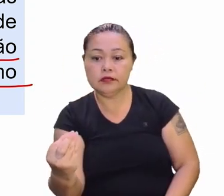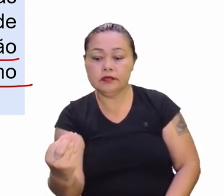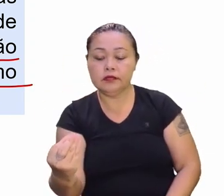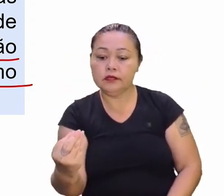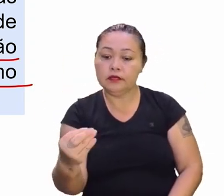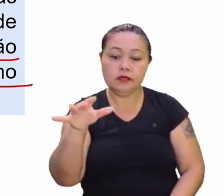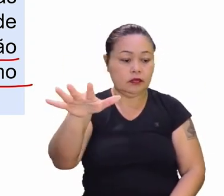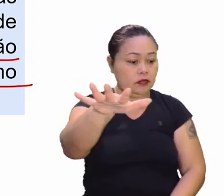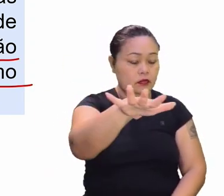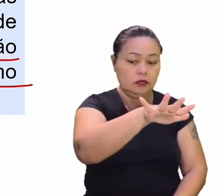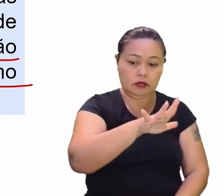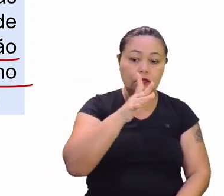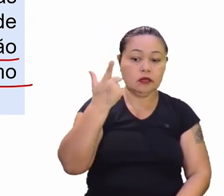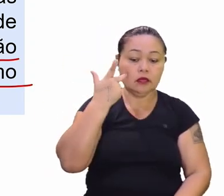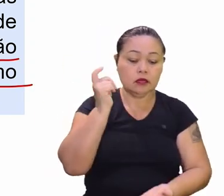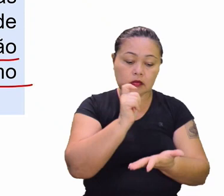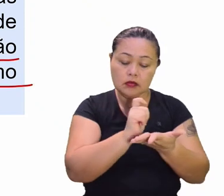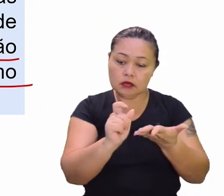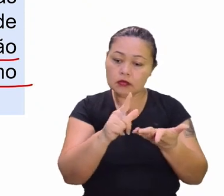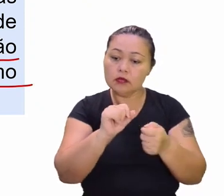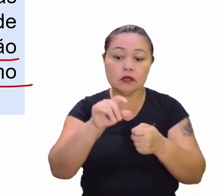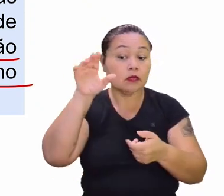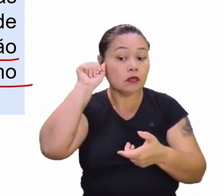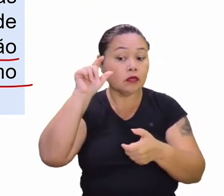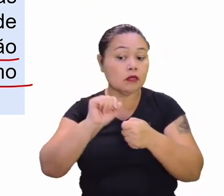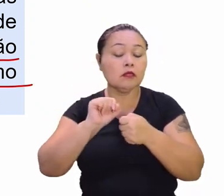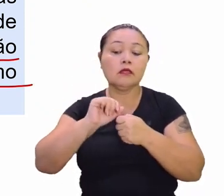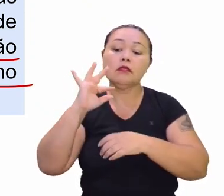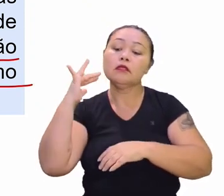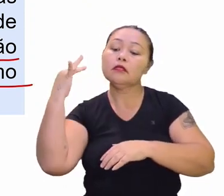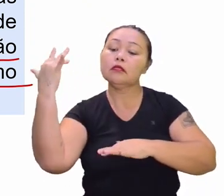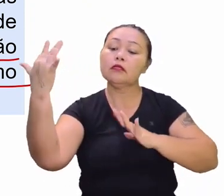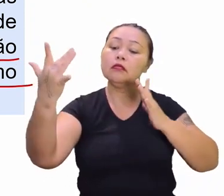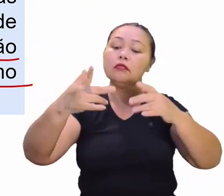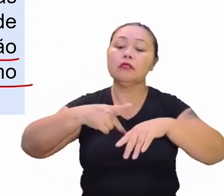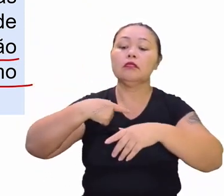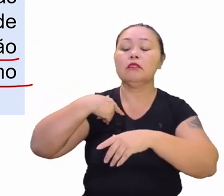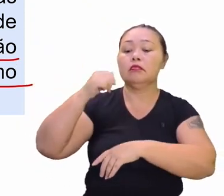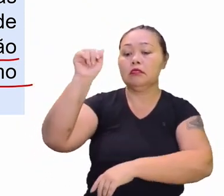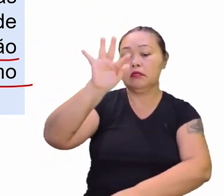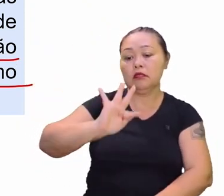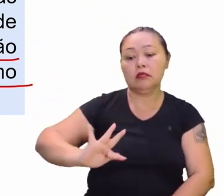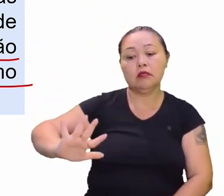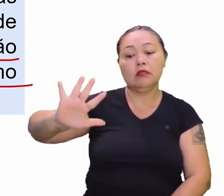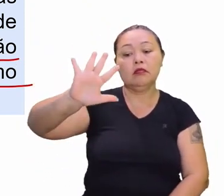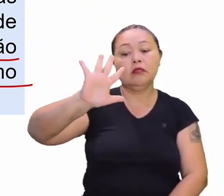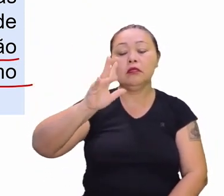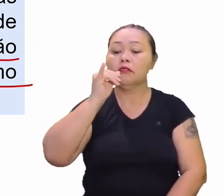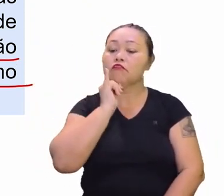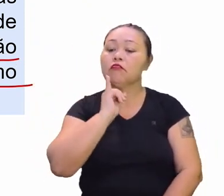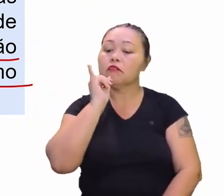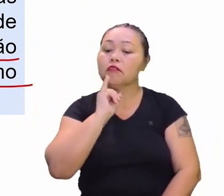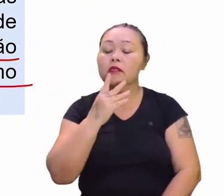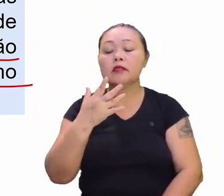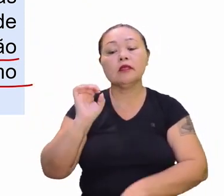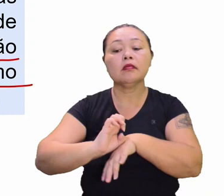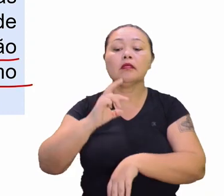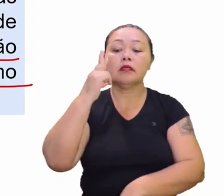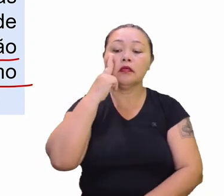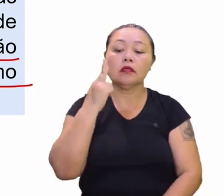E em todas as citações que você ouviu falar sobre floresta nacional, por exemplo, aqui em